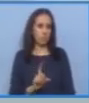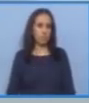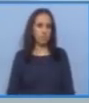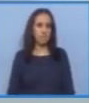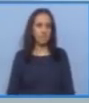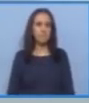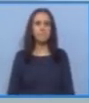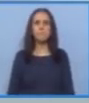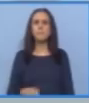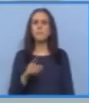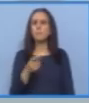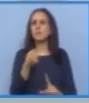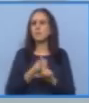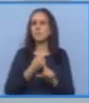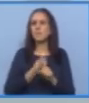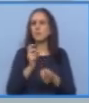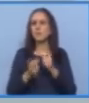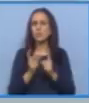Mas que desafio é esta